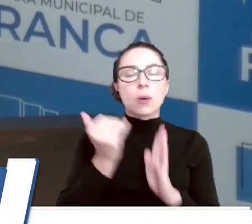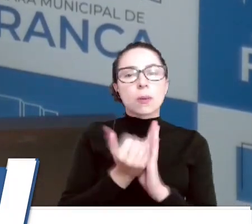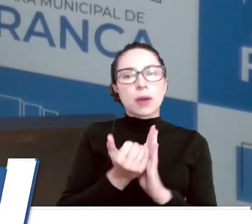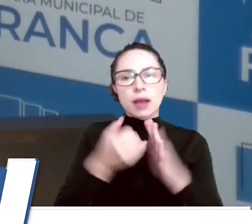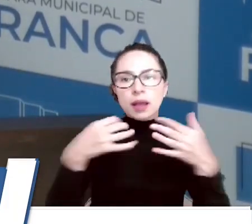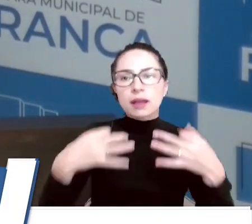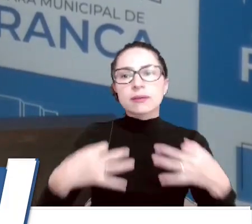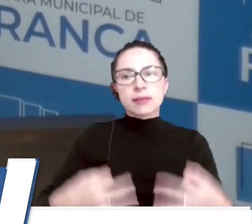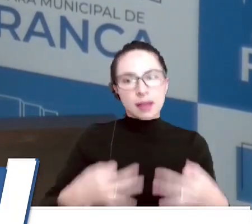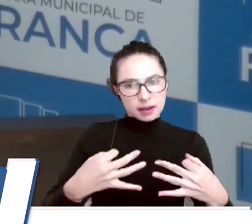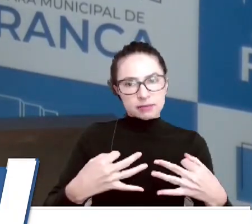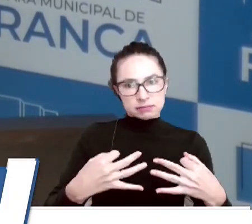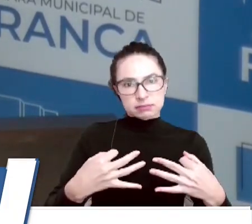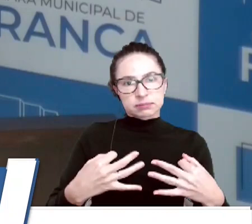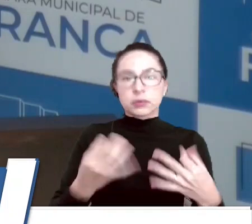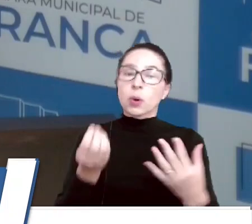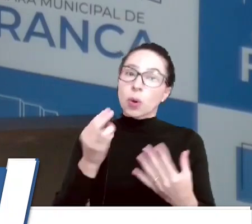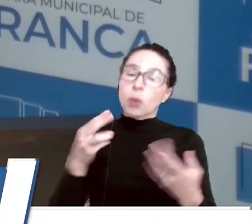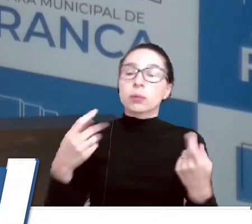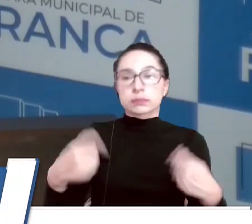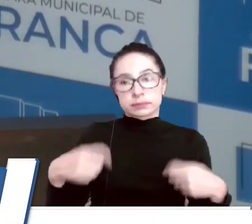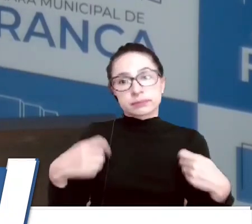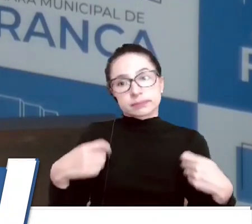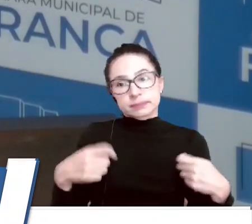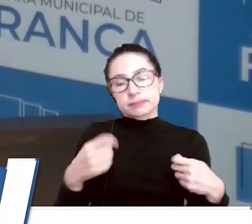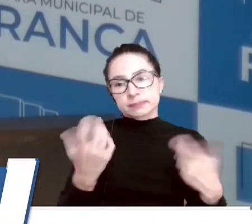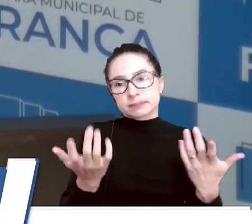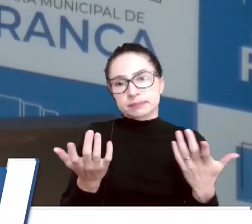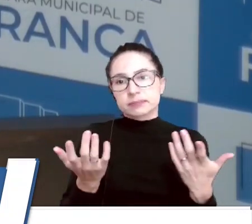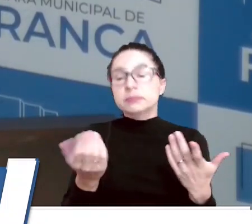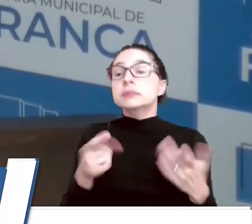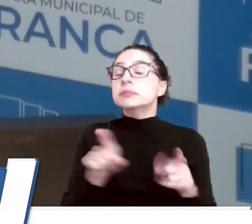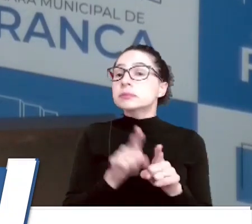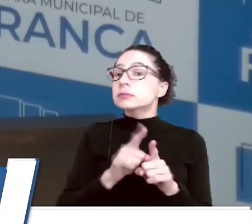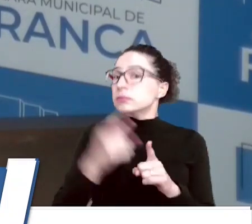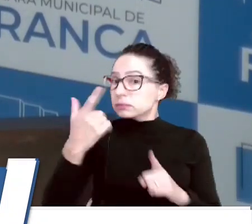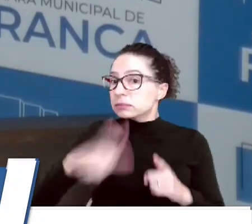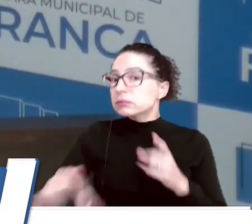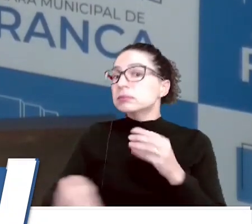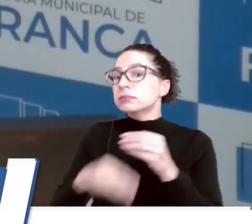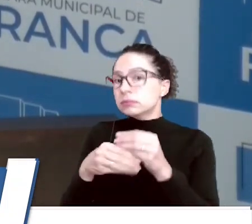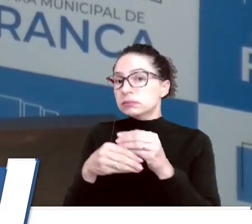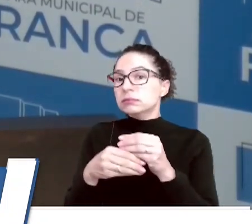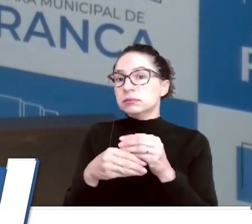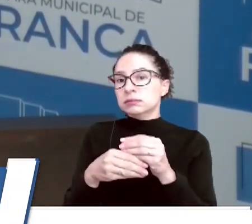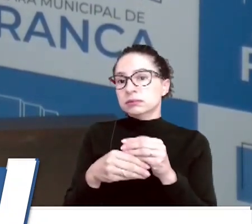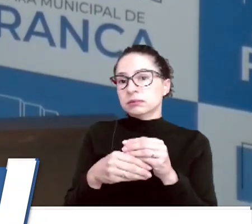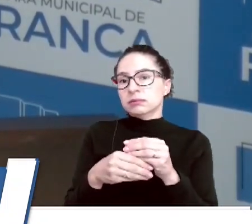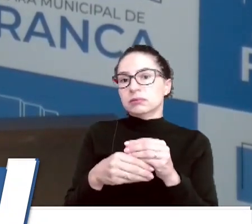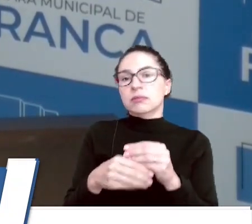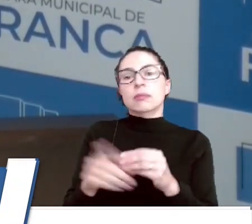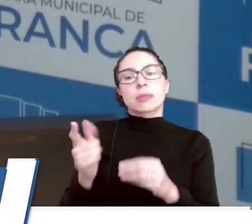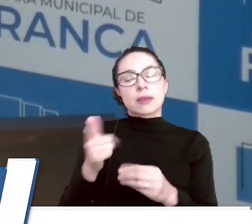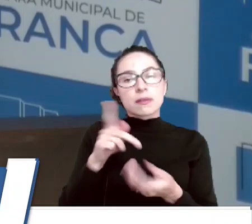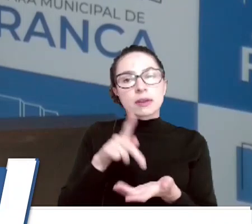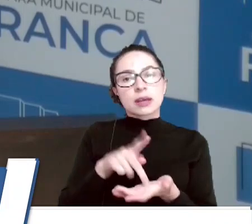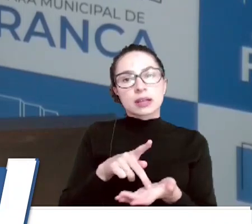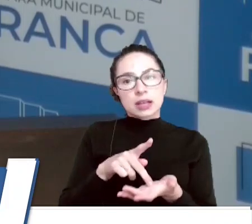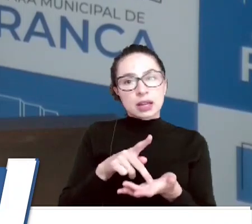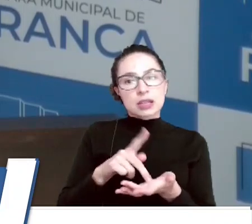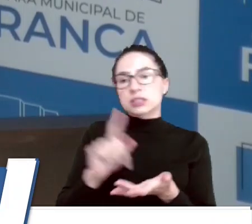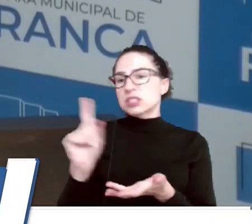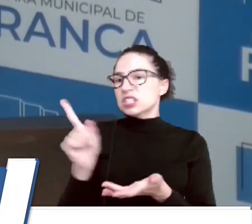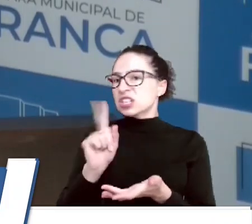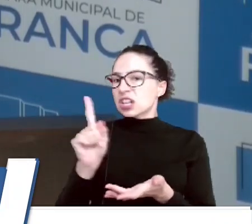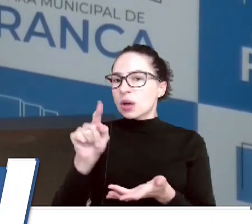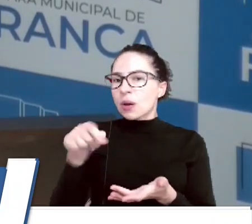formato em que está, ou que deveria estar. Vou dizer a vocês mais. Na verdade, não se trata aqui